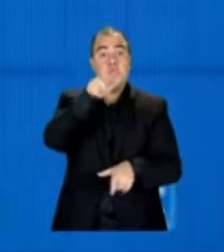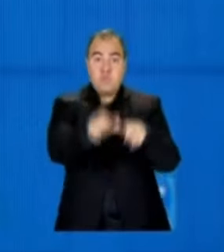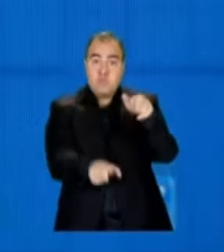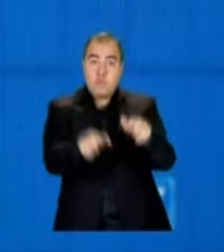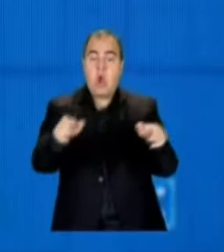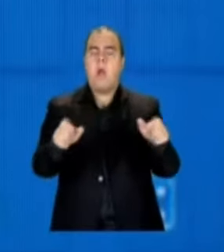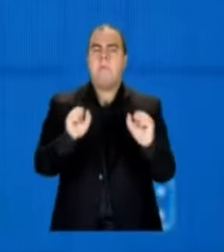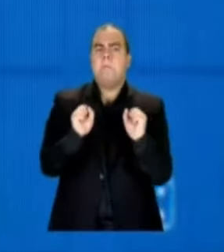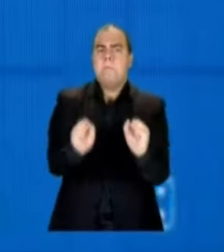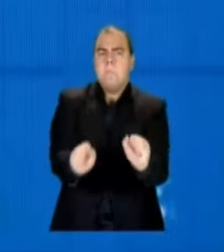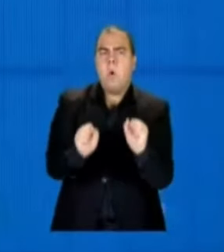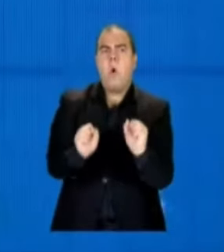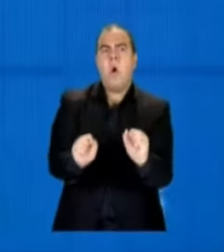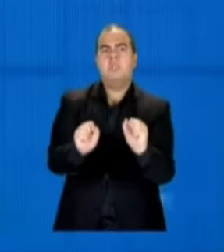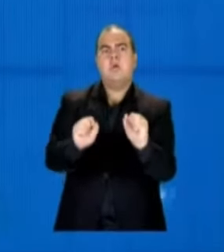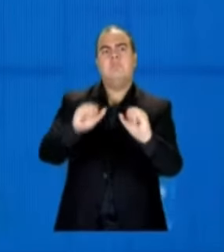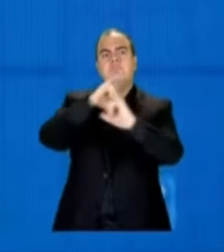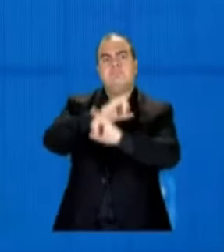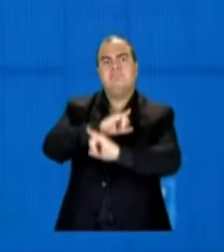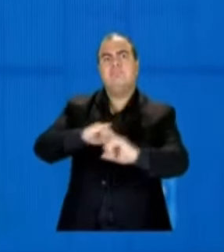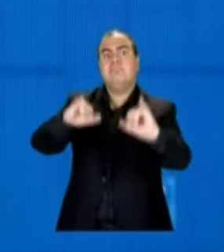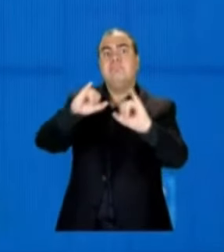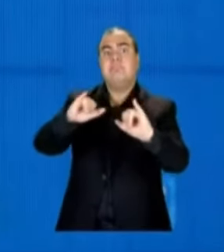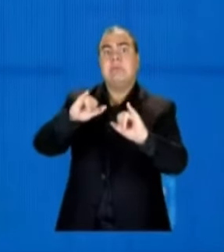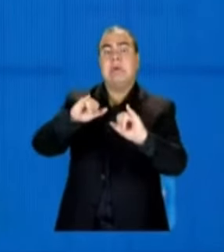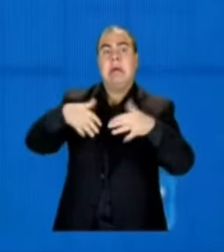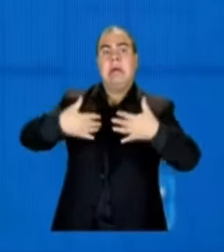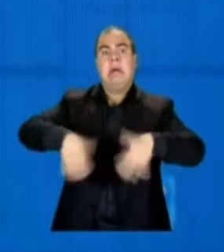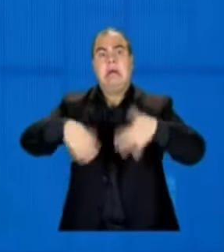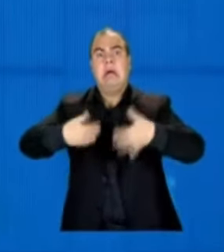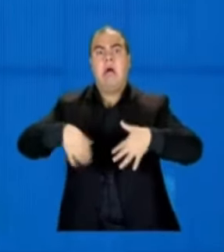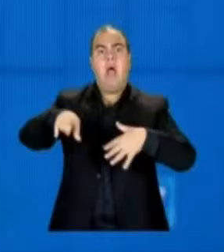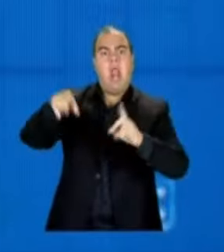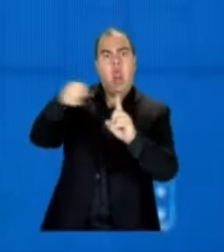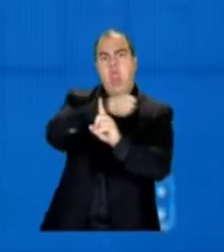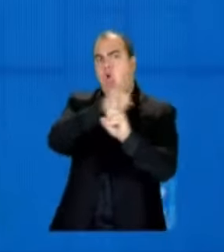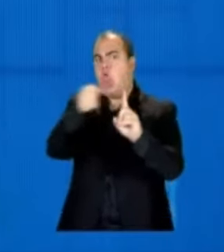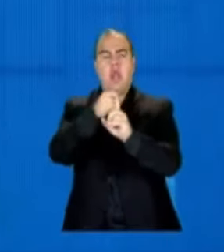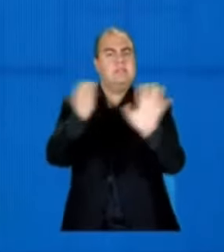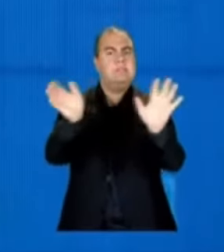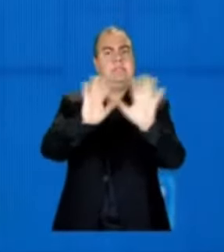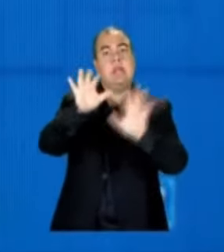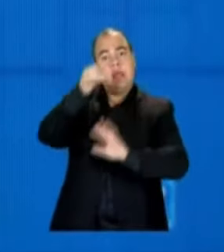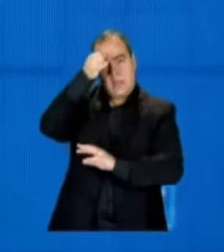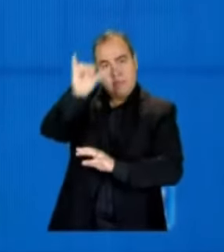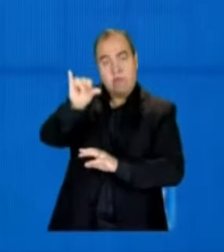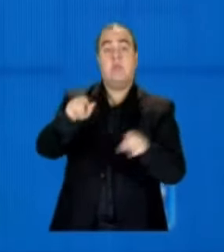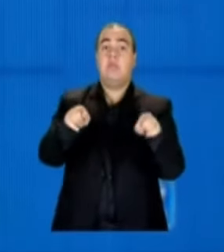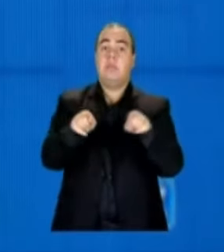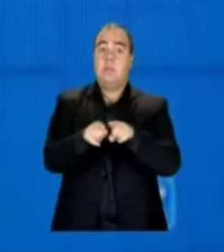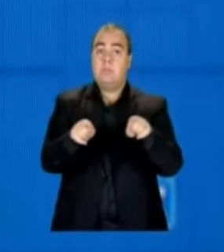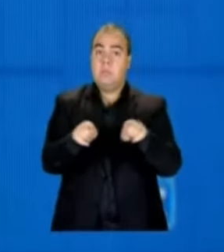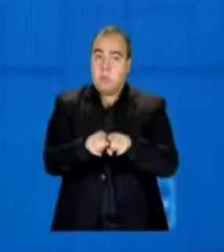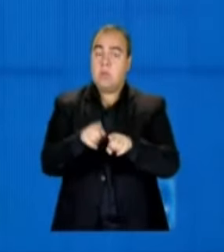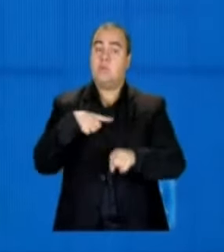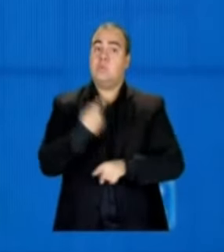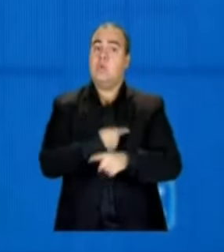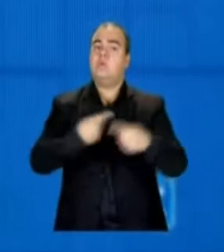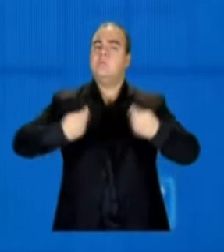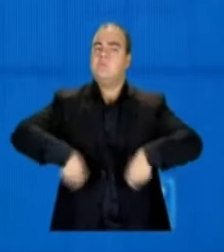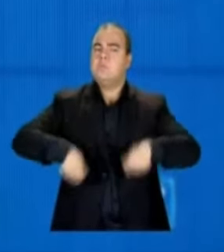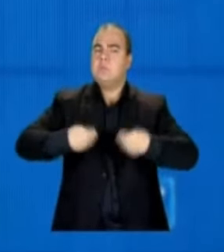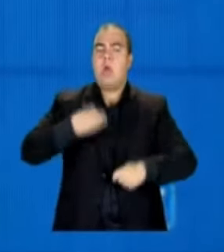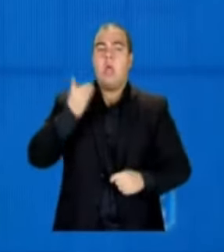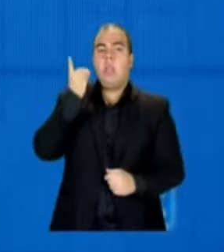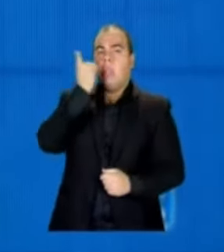dar o o alerta o alarme de Pânico para que não sejam agredidas mas para isso também nós temos que contar com os nossos